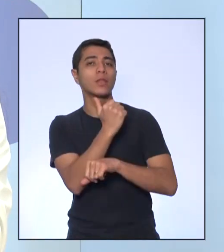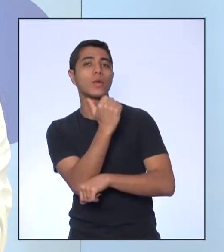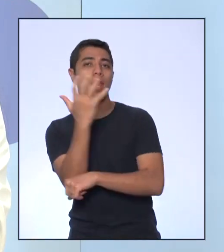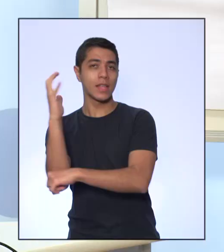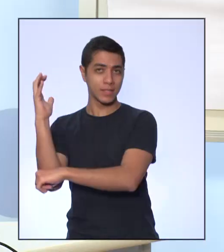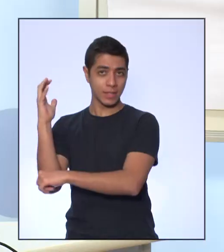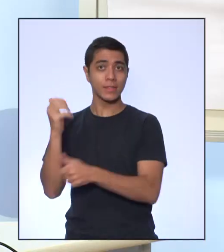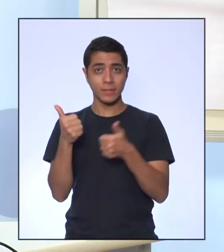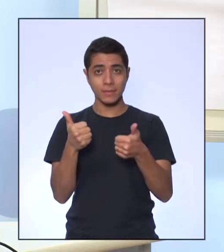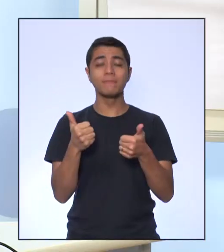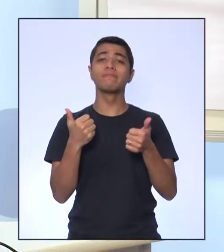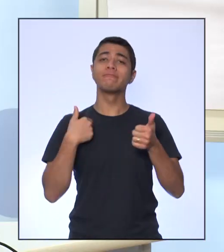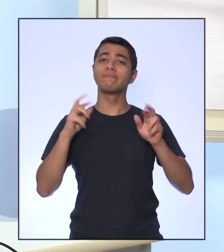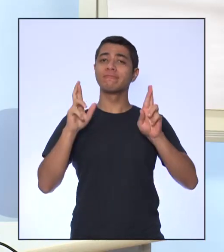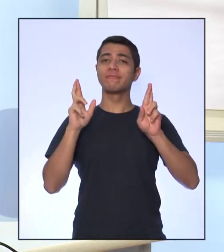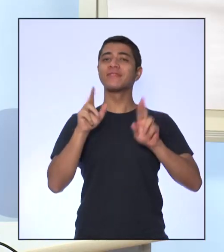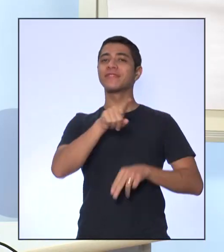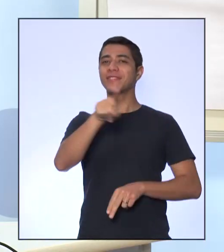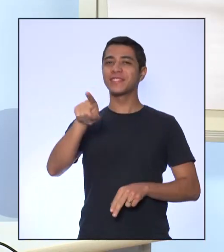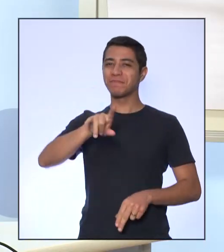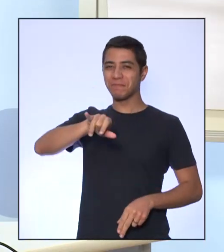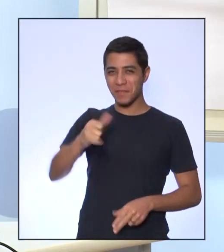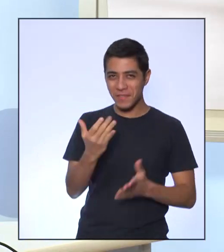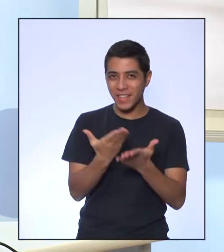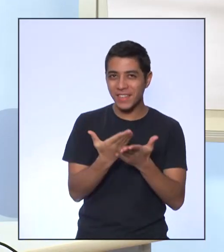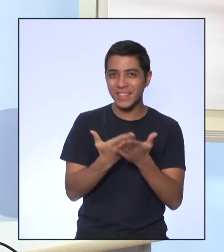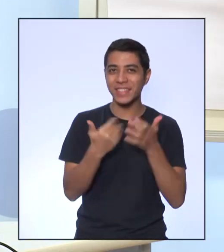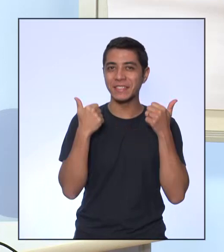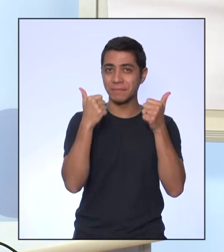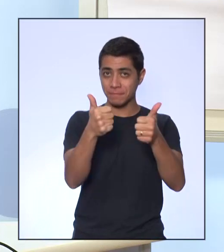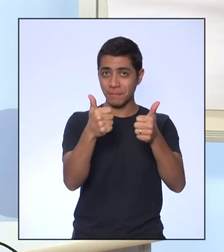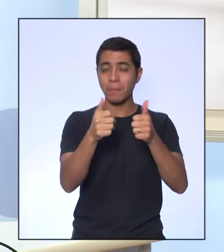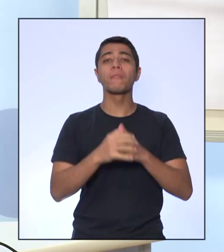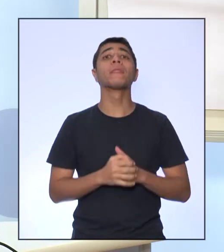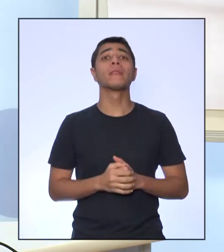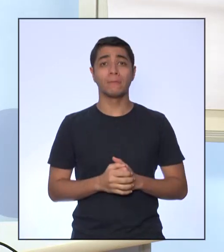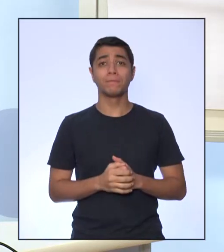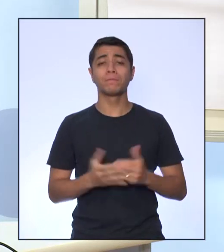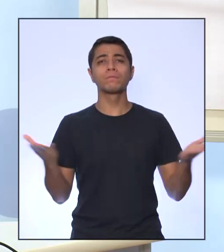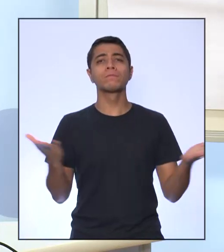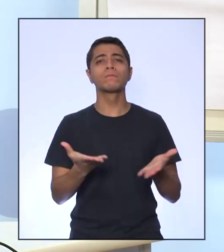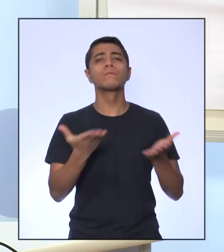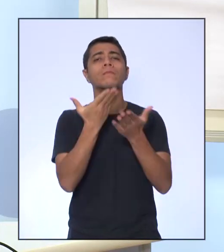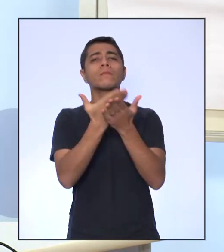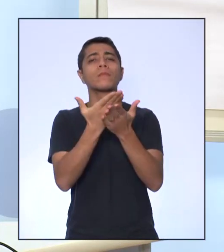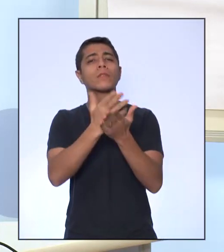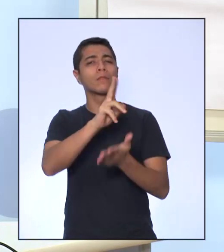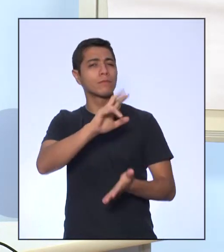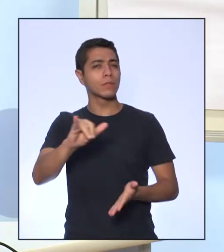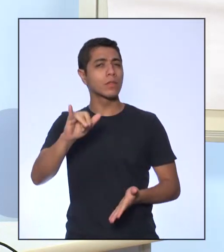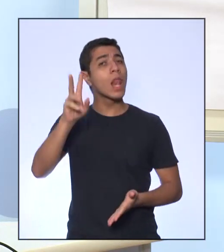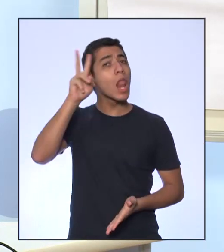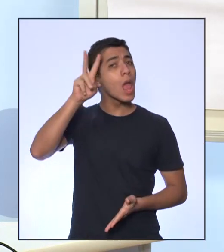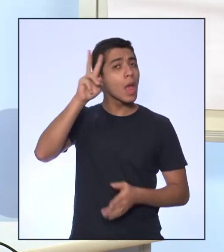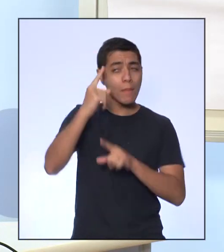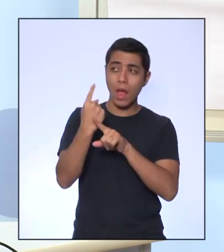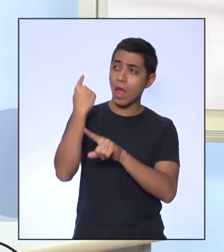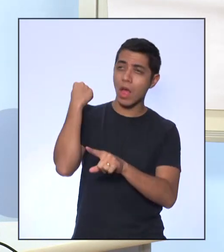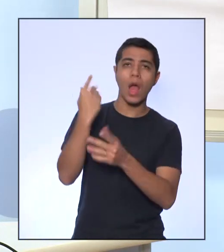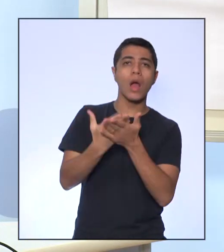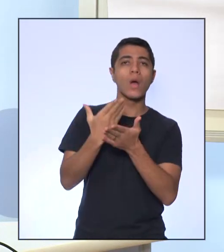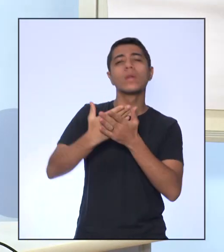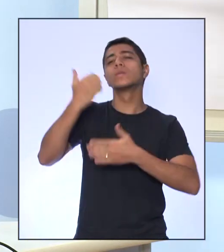aula de hoje bom então hoje para essa aula vamos recapitular algumas ideias que nós vemos na aulas anteriores